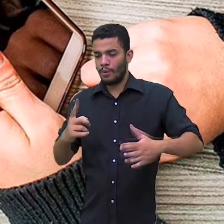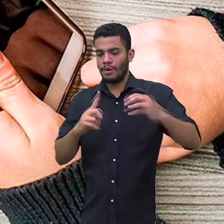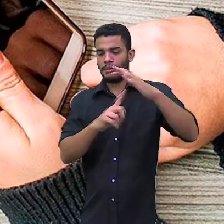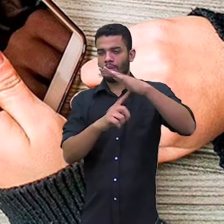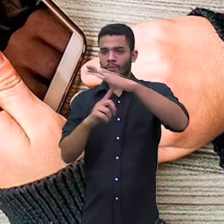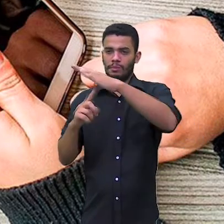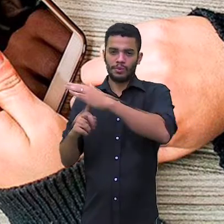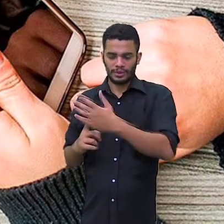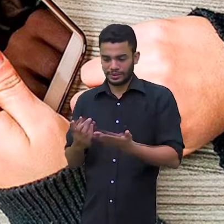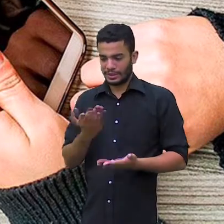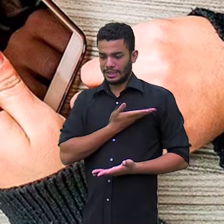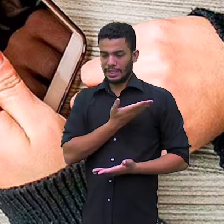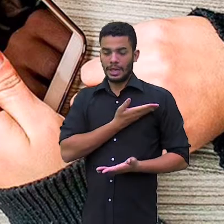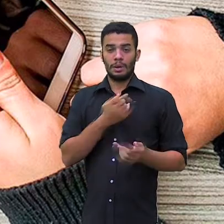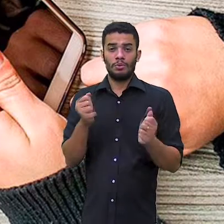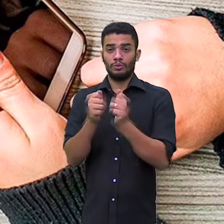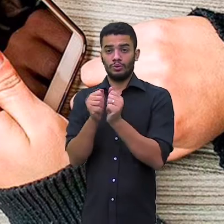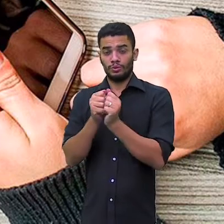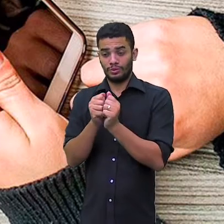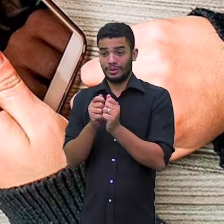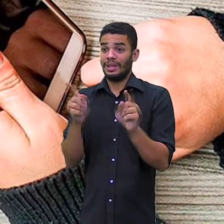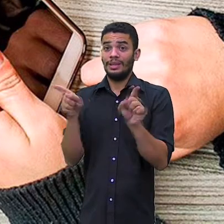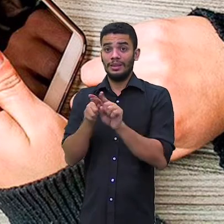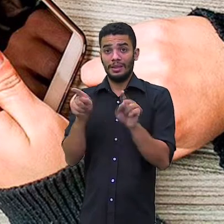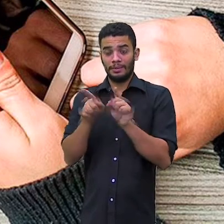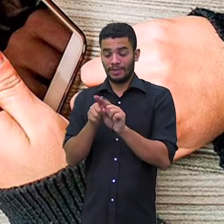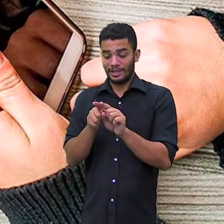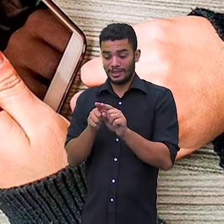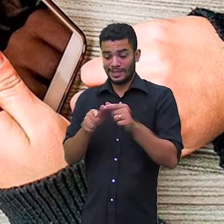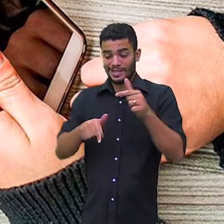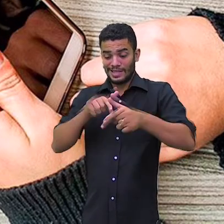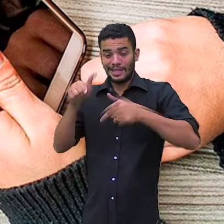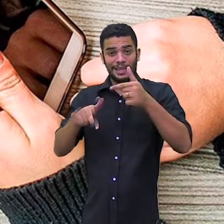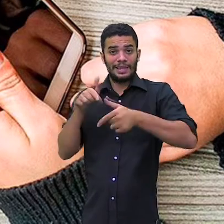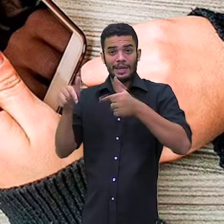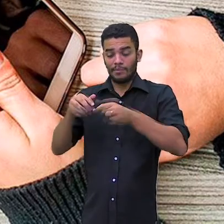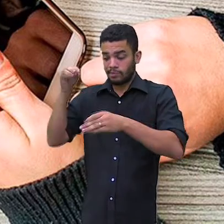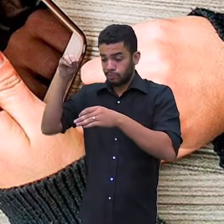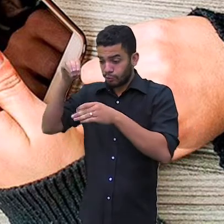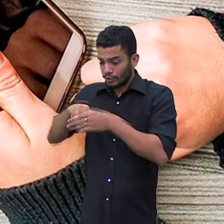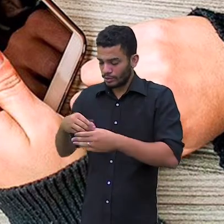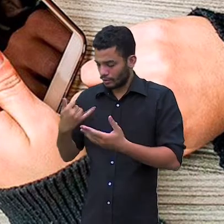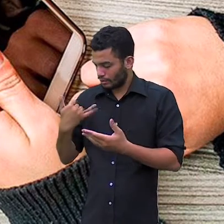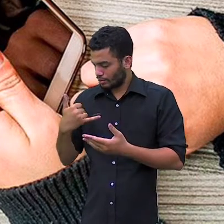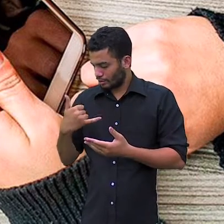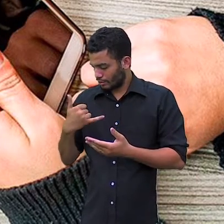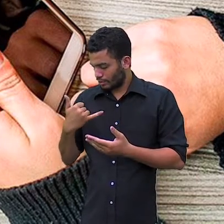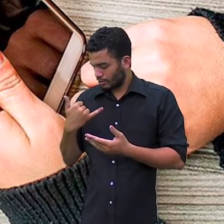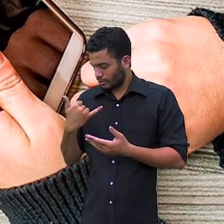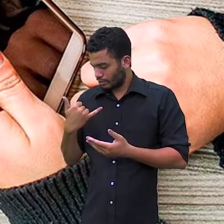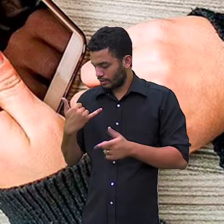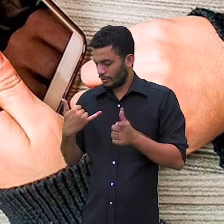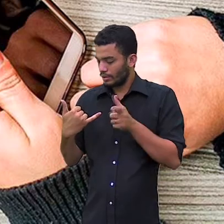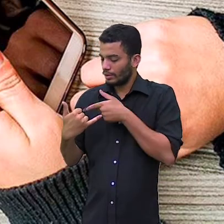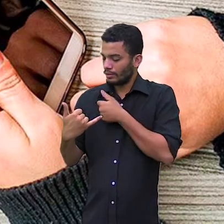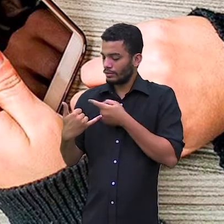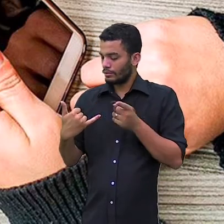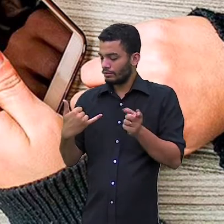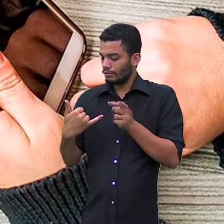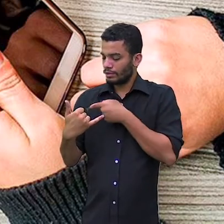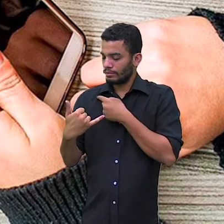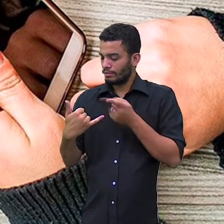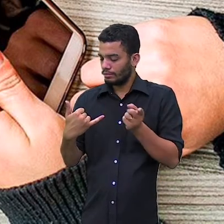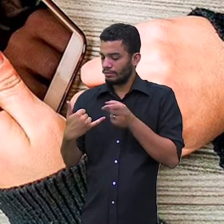amigos e até mesmo no trabalho. As pessoas precisam aprender a ter